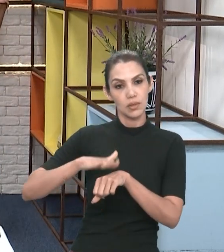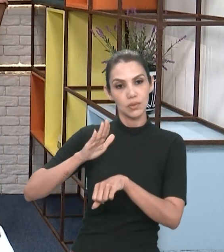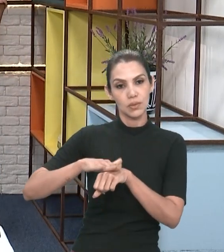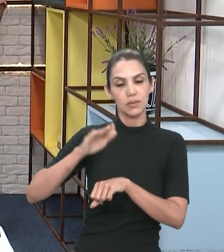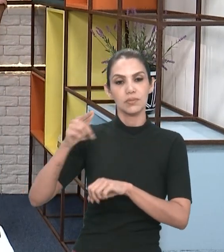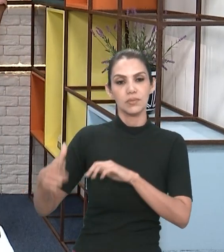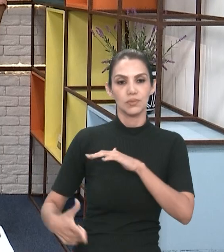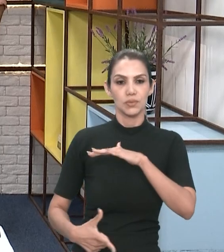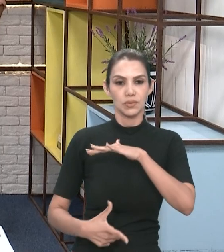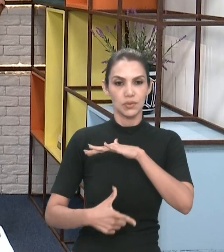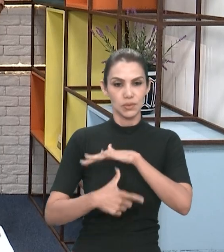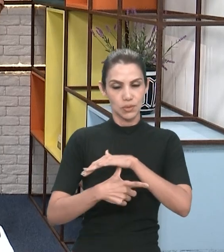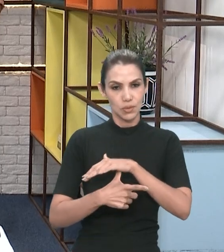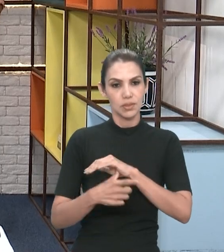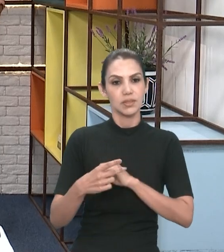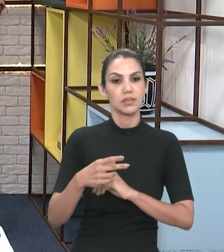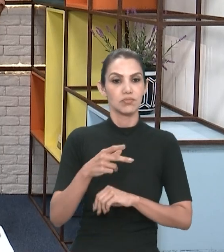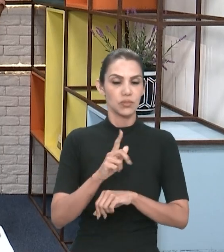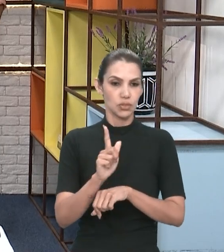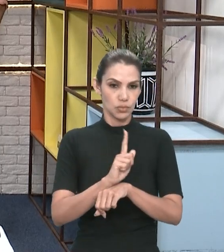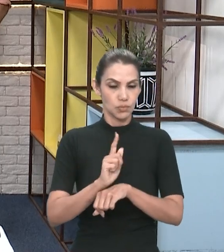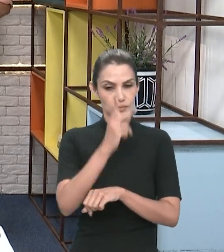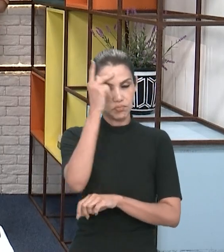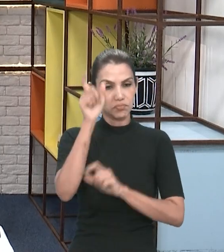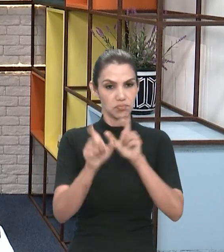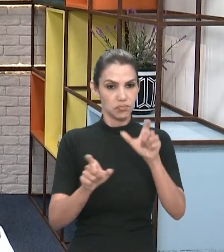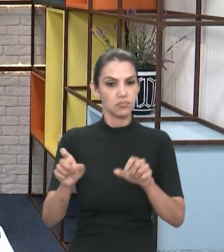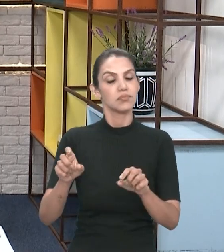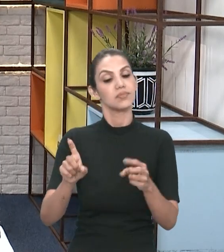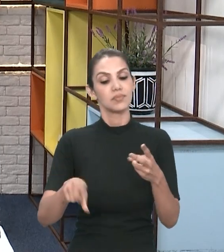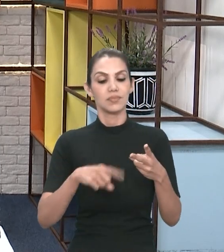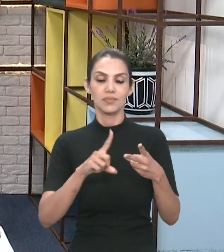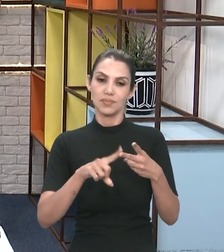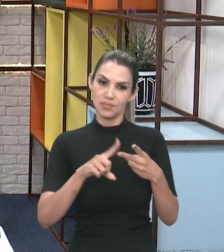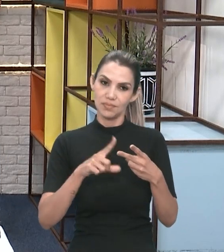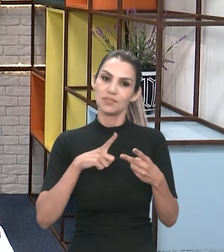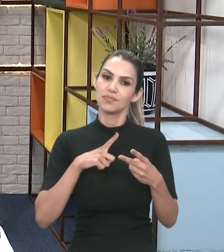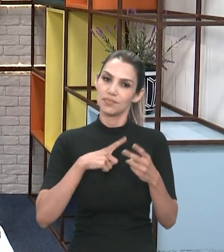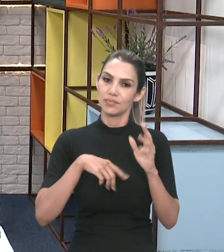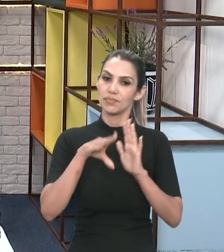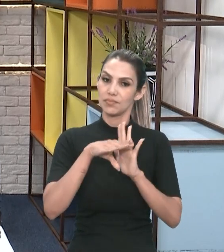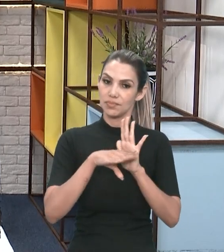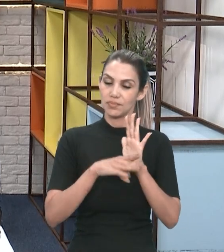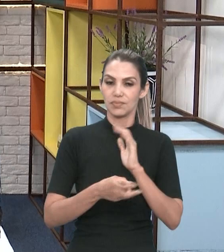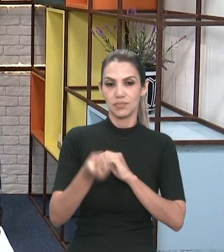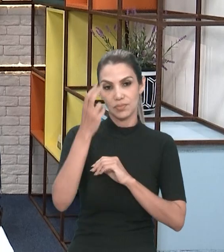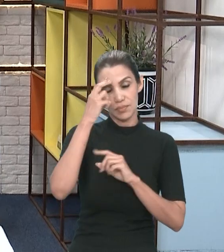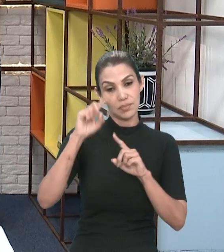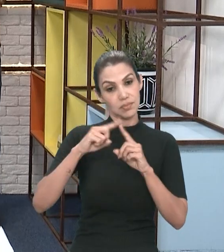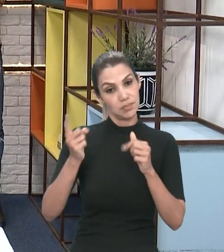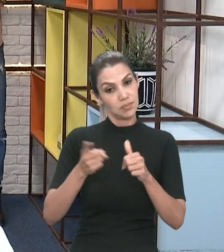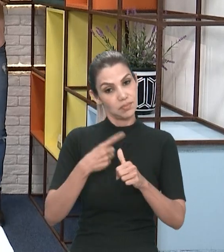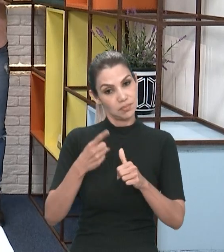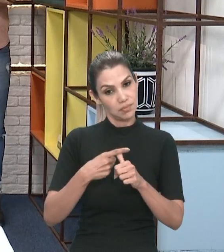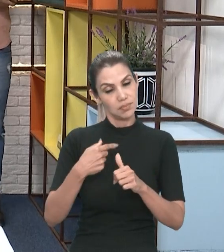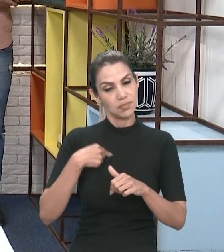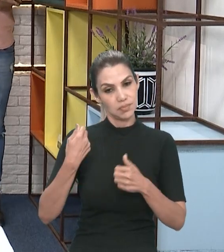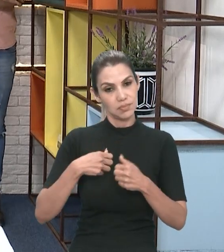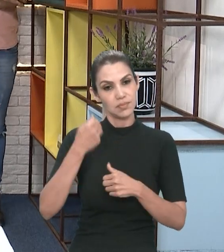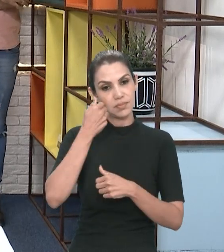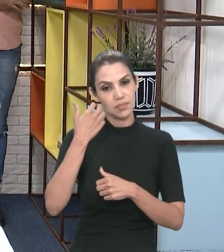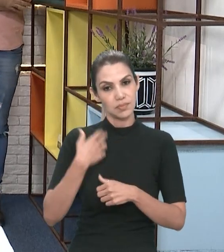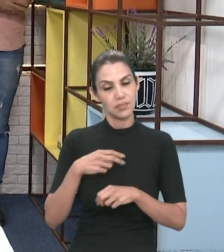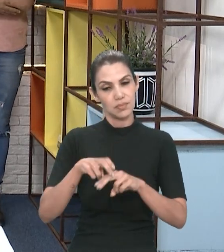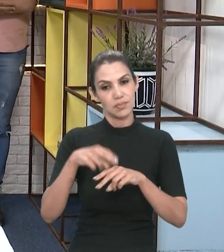Pró-Reitoria de Gestão de Pessoas e a segunda é uma programação cultural. Mas antes de mais nada, eu me apresento ao nosso público cego